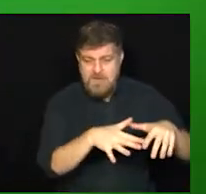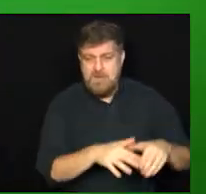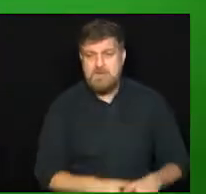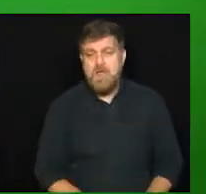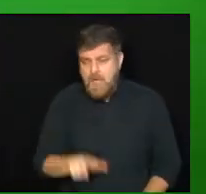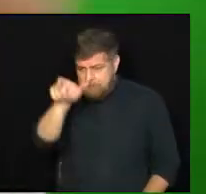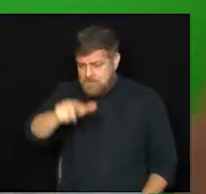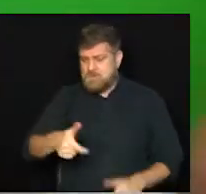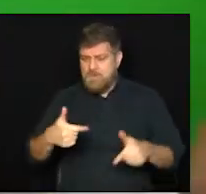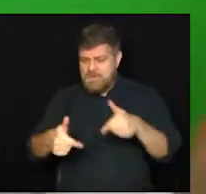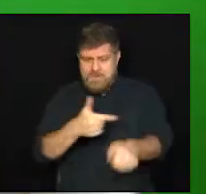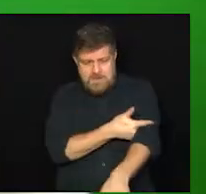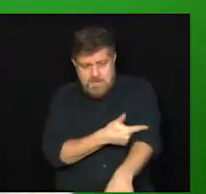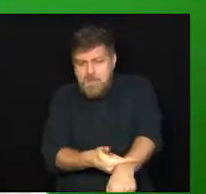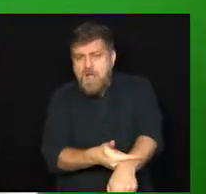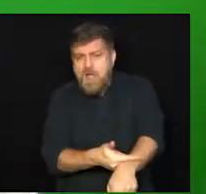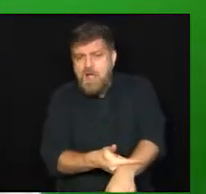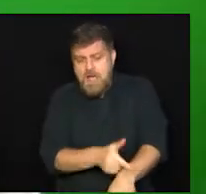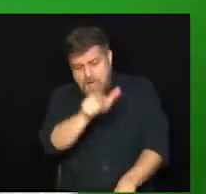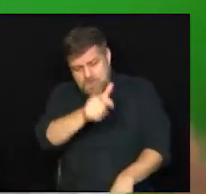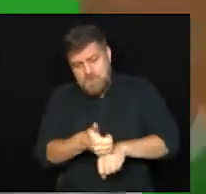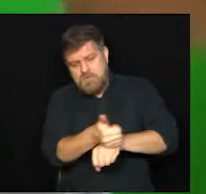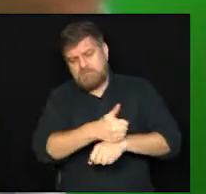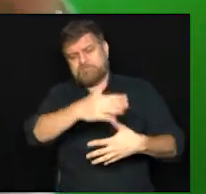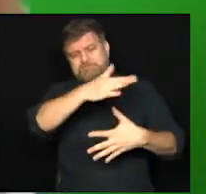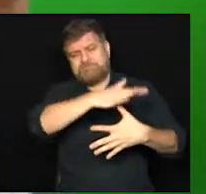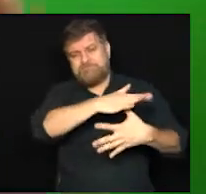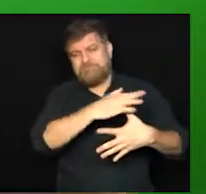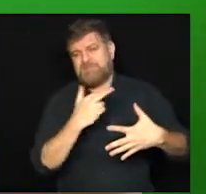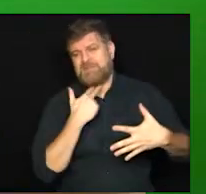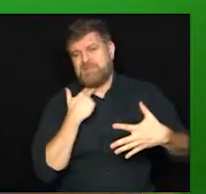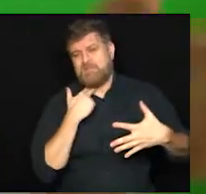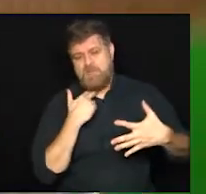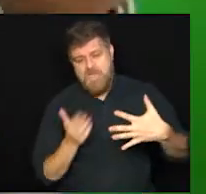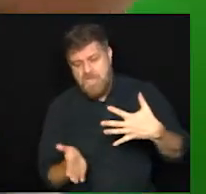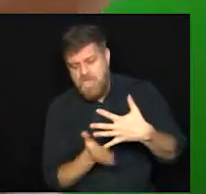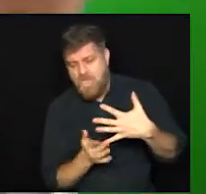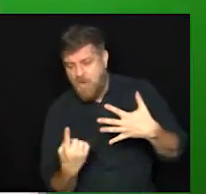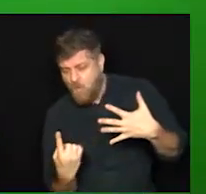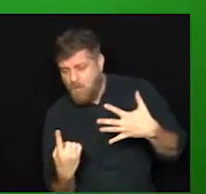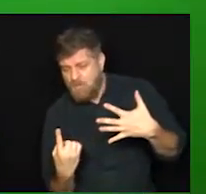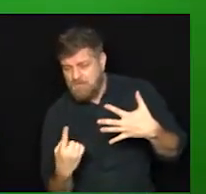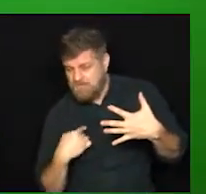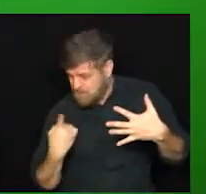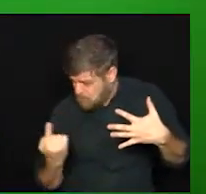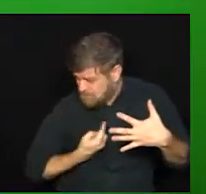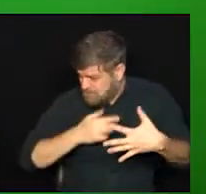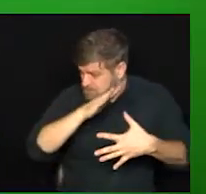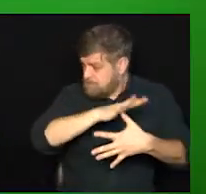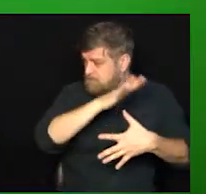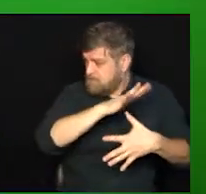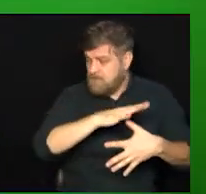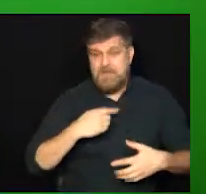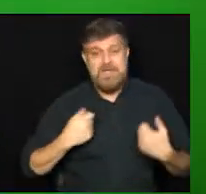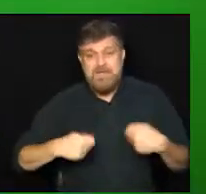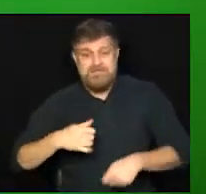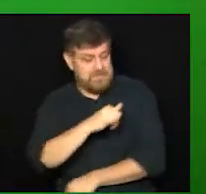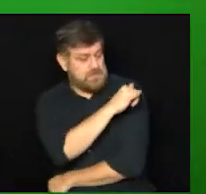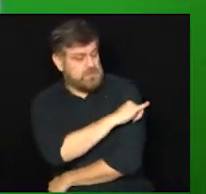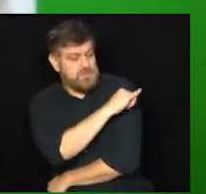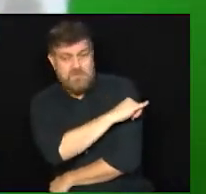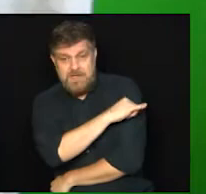forma. E os bons organizadores e produtores não podem ser punidos, porque eu não preciso ir no Rio de Janeiro. Eu